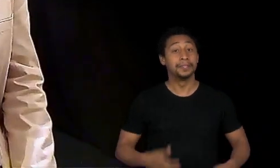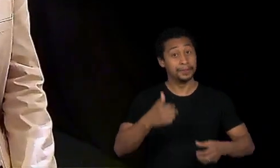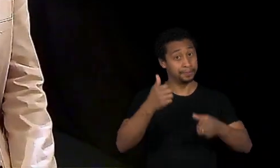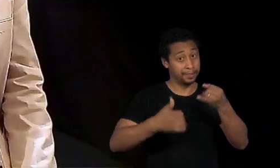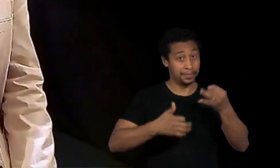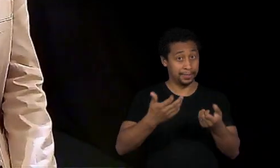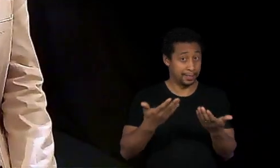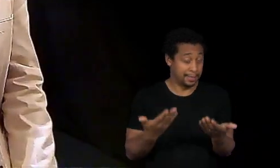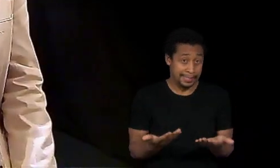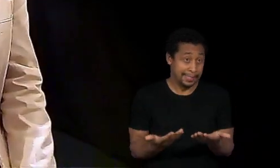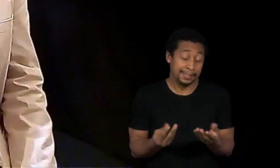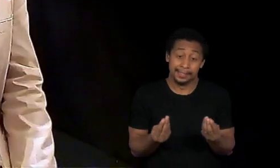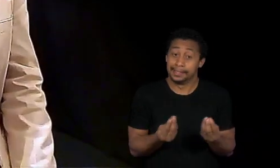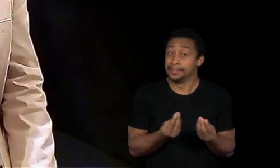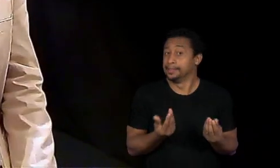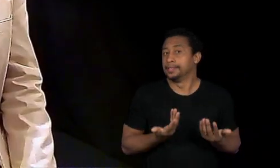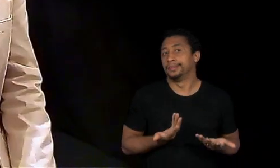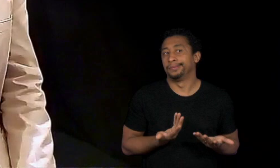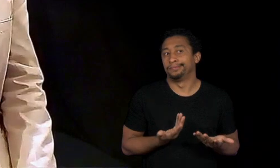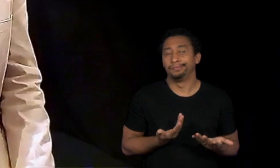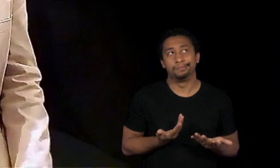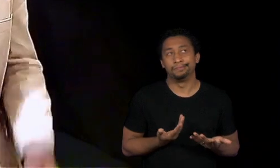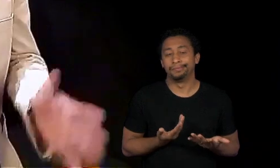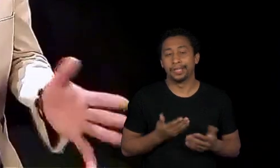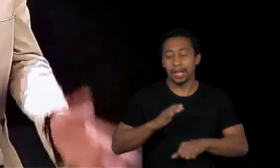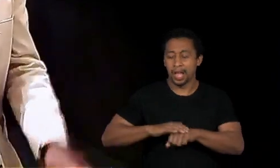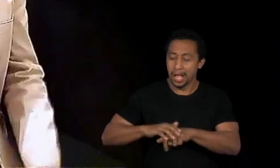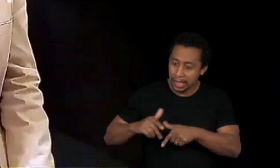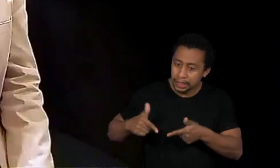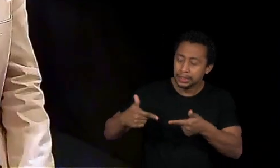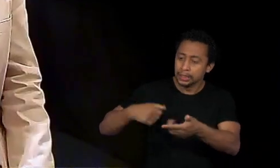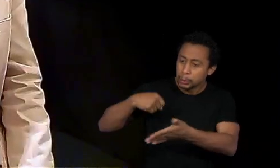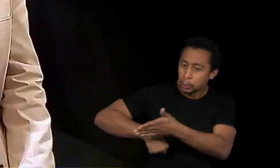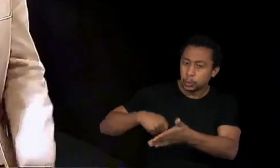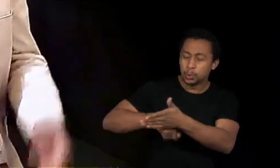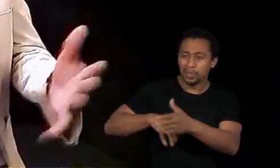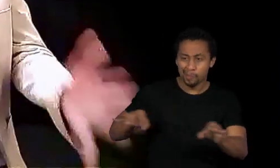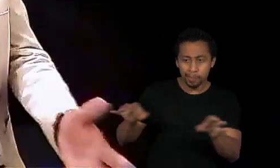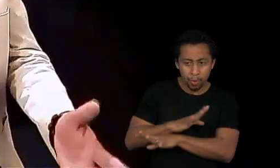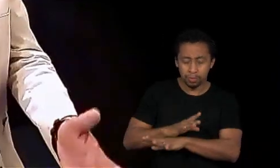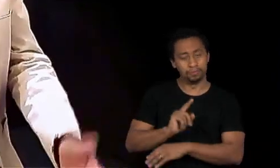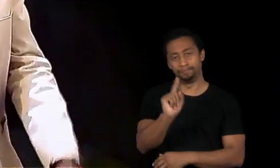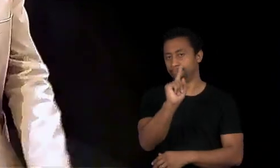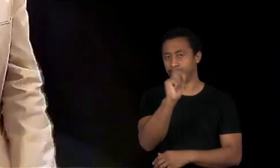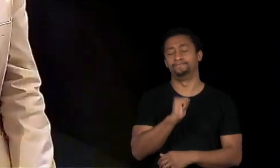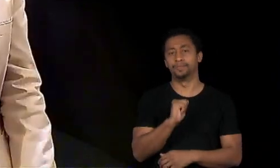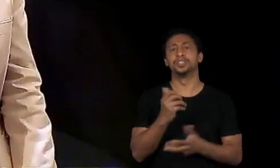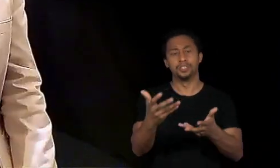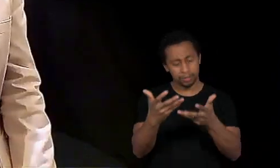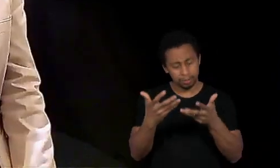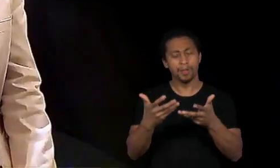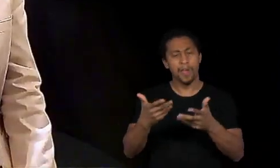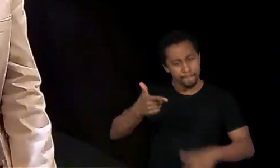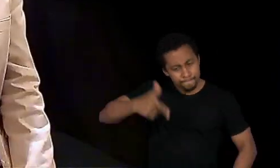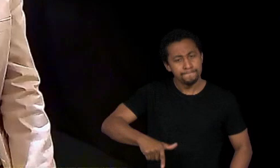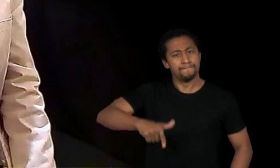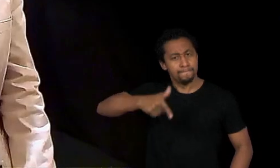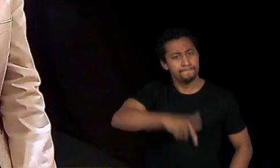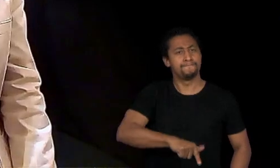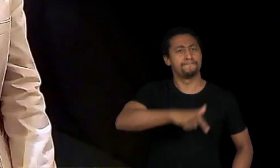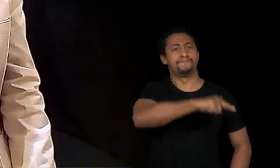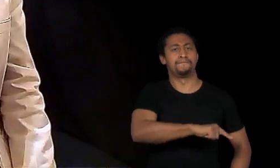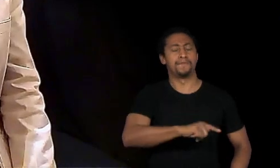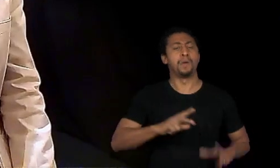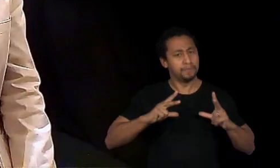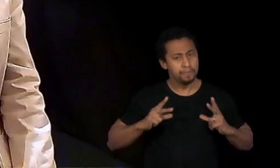não é suficiente, sim, não é. Queremos mais, merecemos mais, né? Mas nós